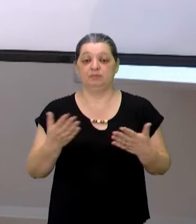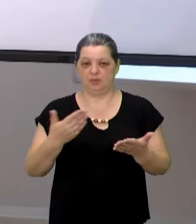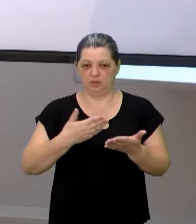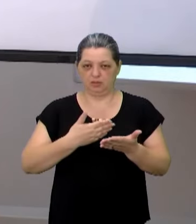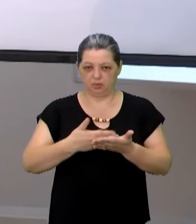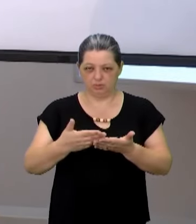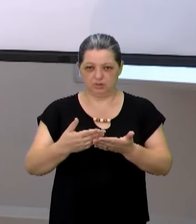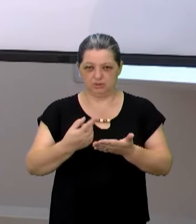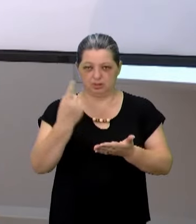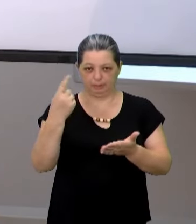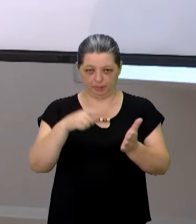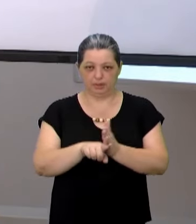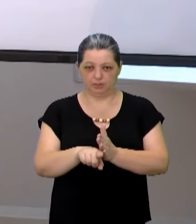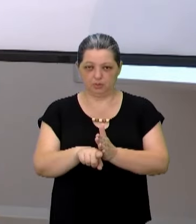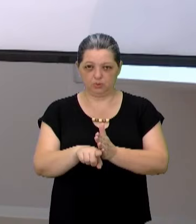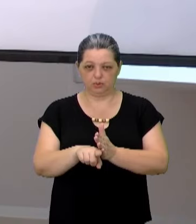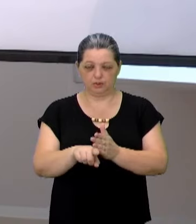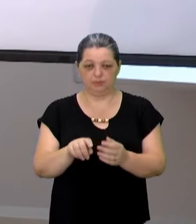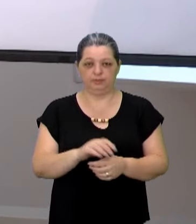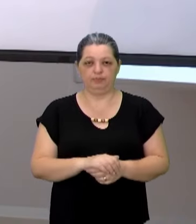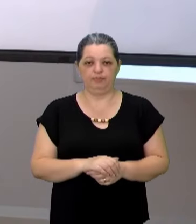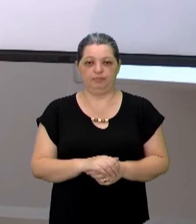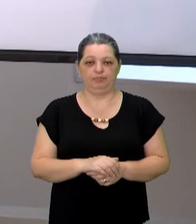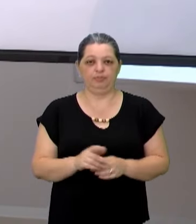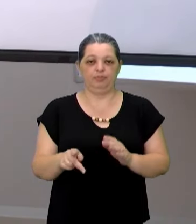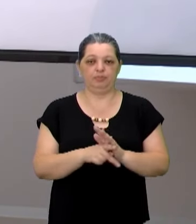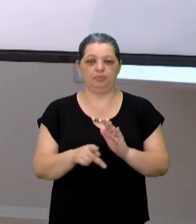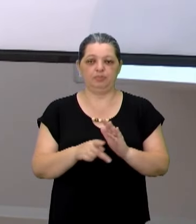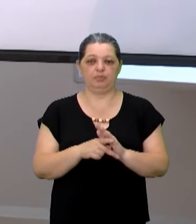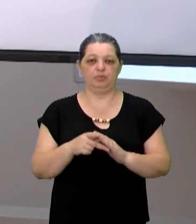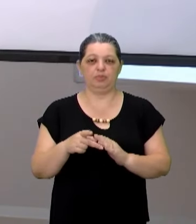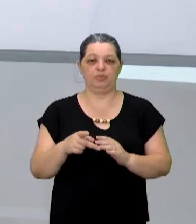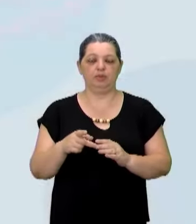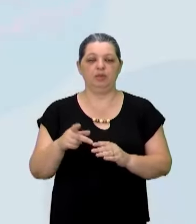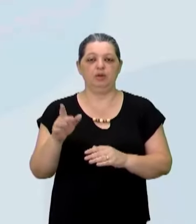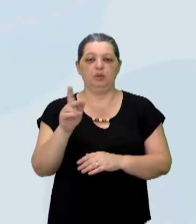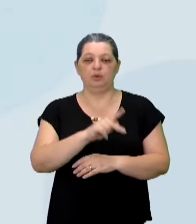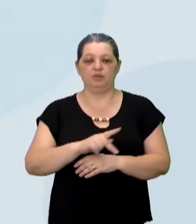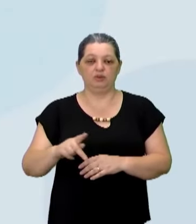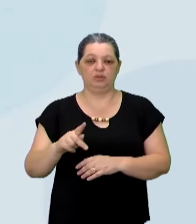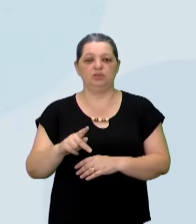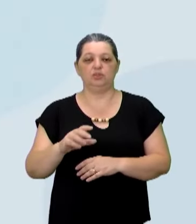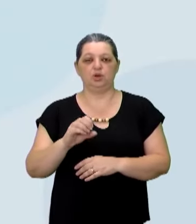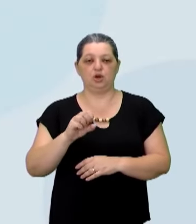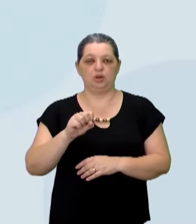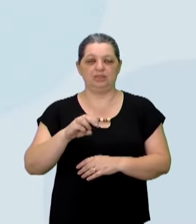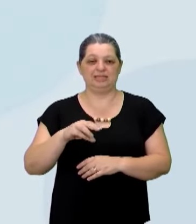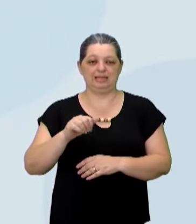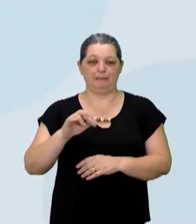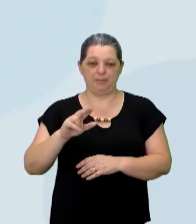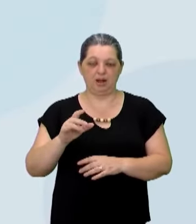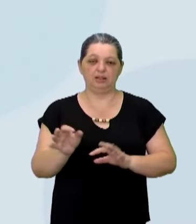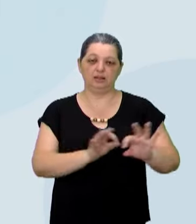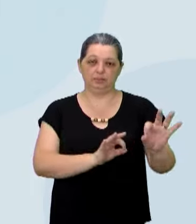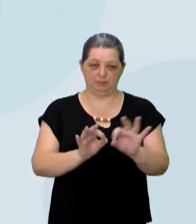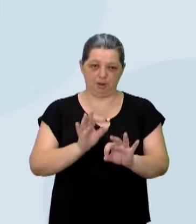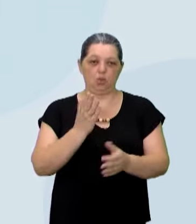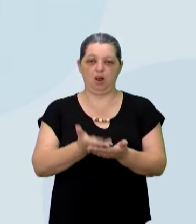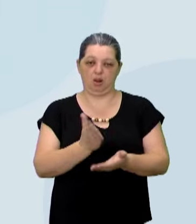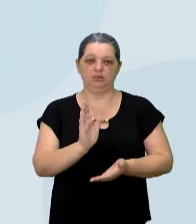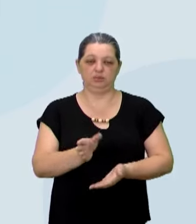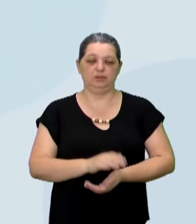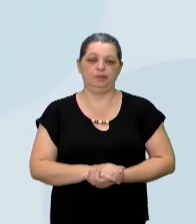já com a primeira pergunta? Vamos lá. Esse PowerPoint aqui foi preparado do professor Osmar, tá? Como ele está de férias, a gente está fazendo aqui uma substituição, certo, É isso aí.